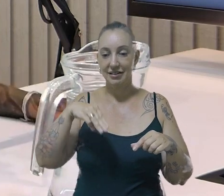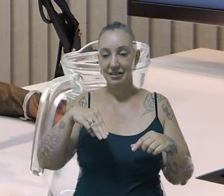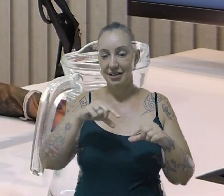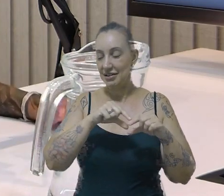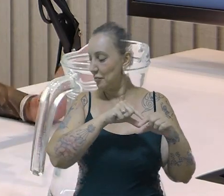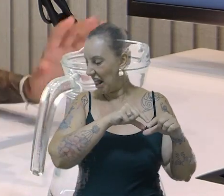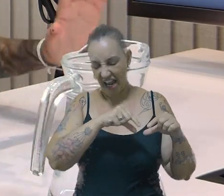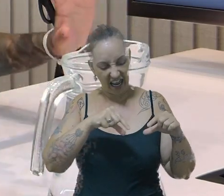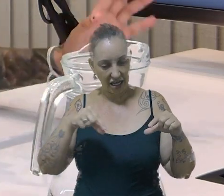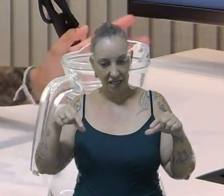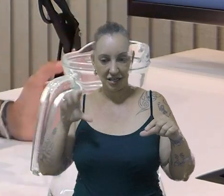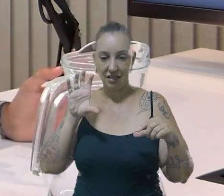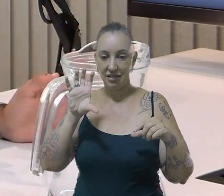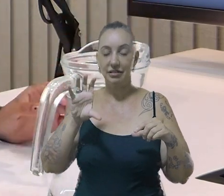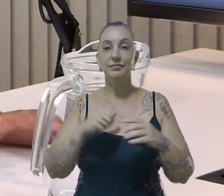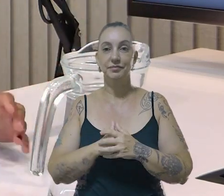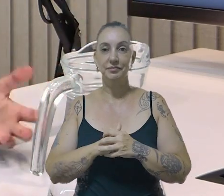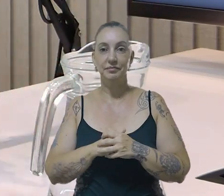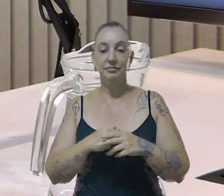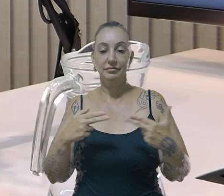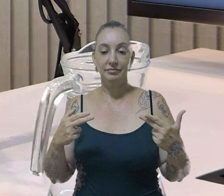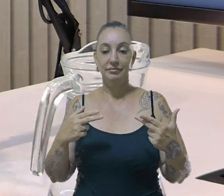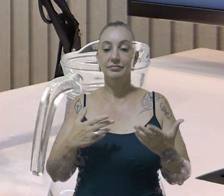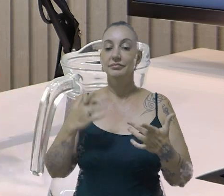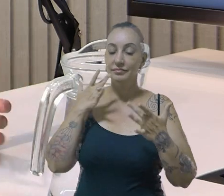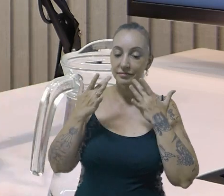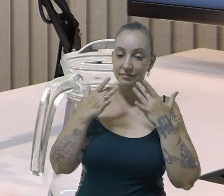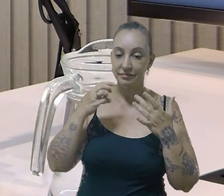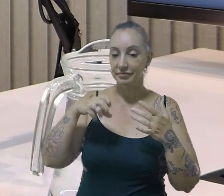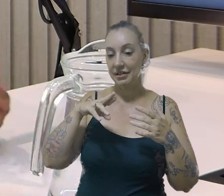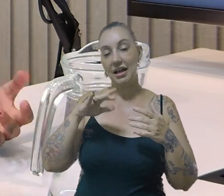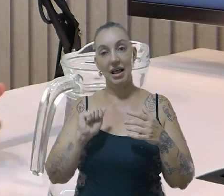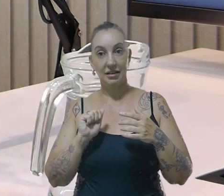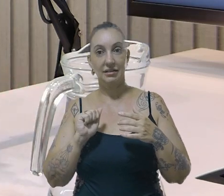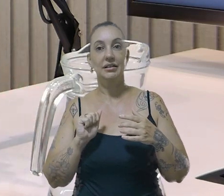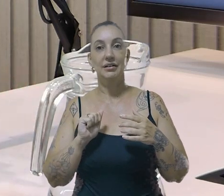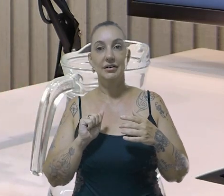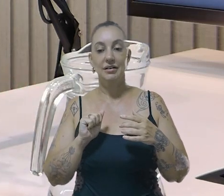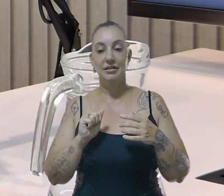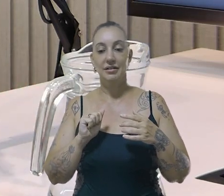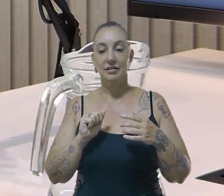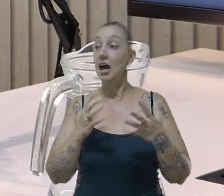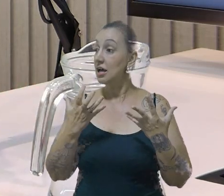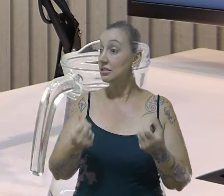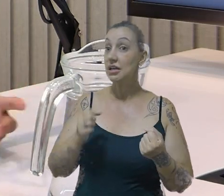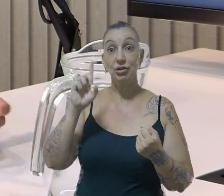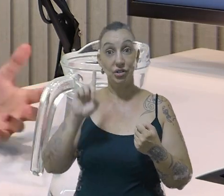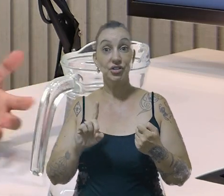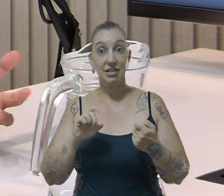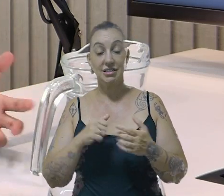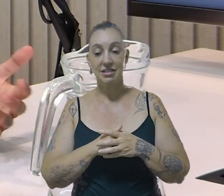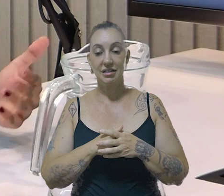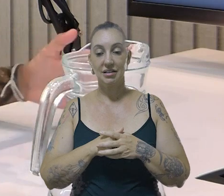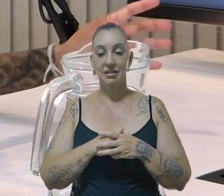inteiro e é isso assim é uma é uma coisa dramatúrgica que aí a Maria Helena Shira também super abraçou na direção e tal uma coisa que